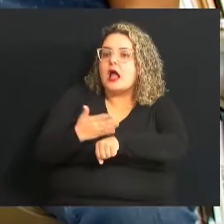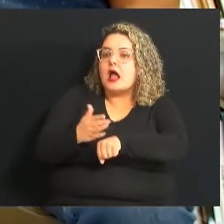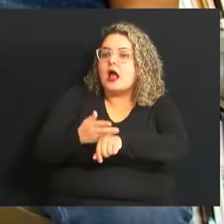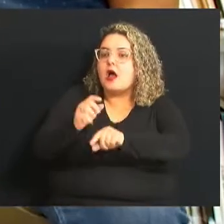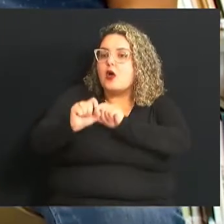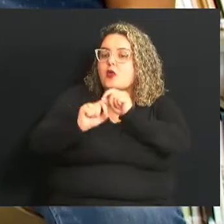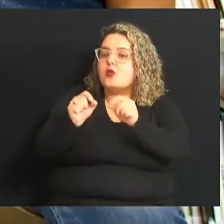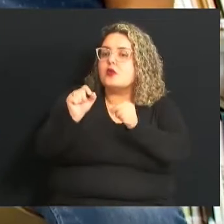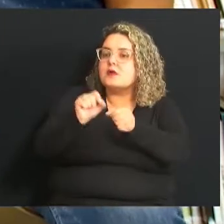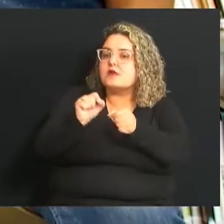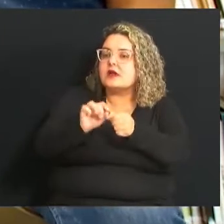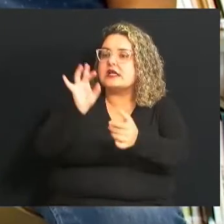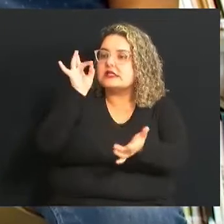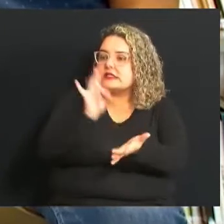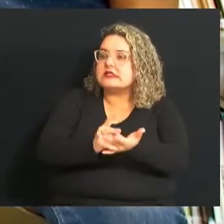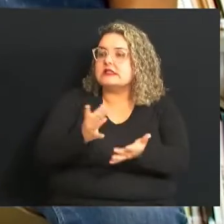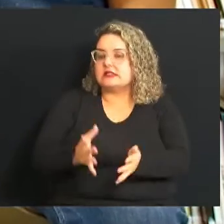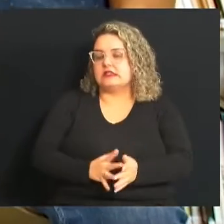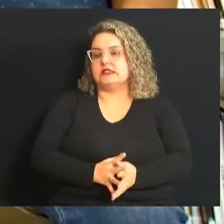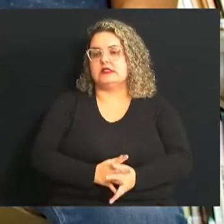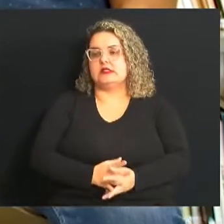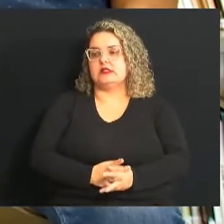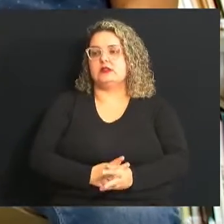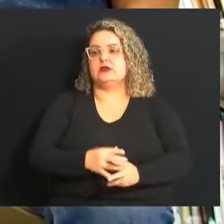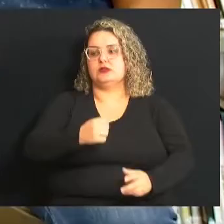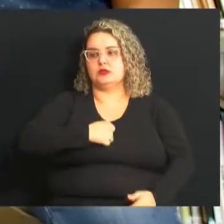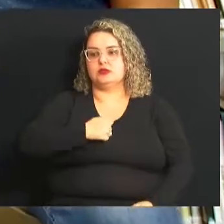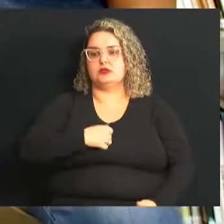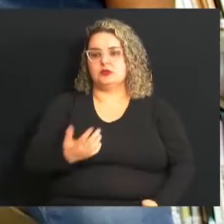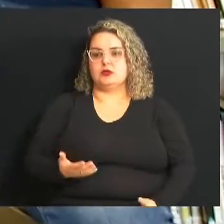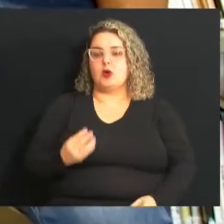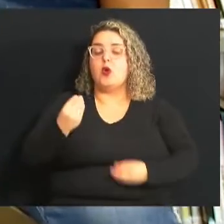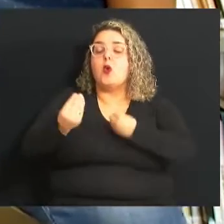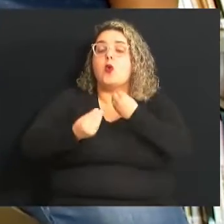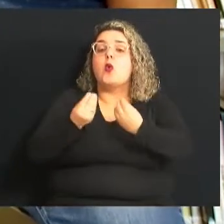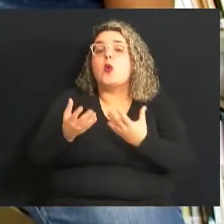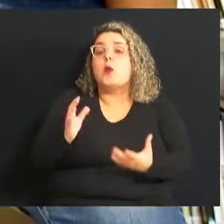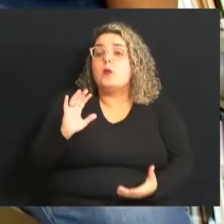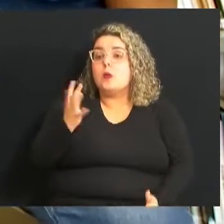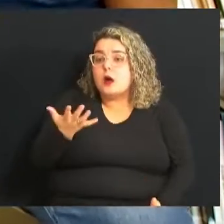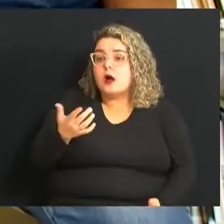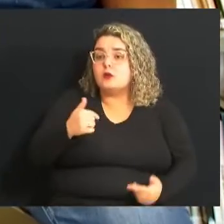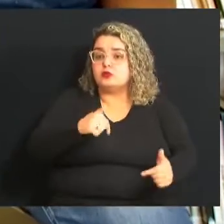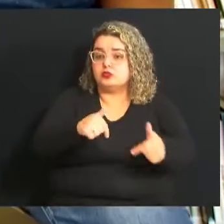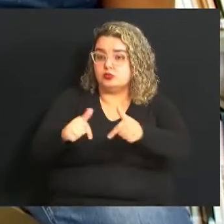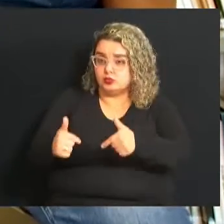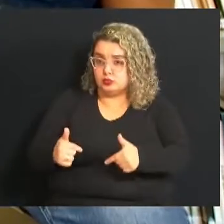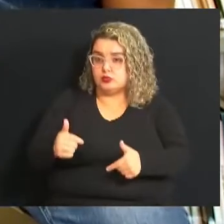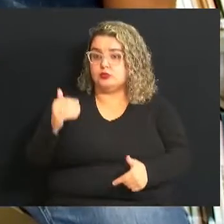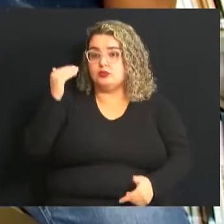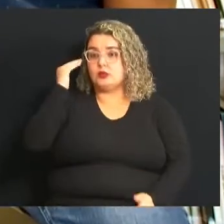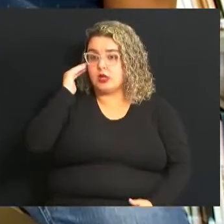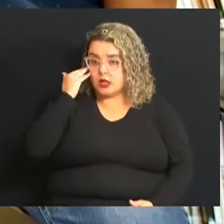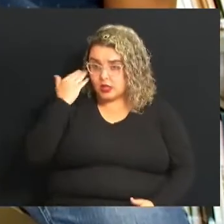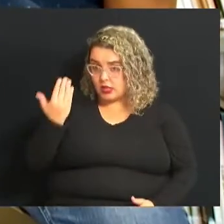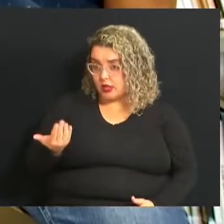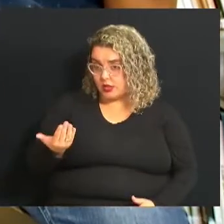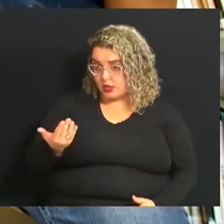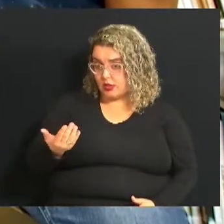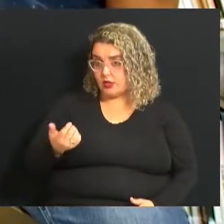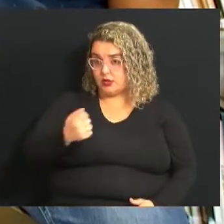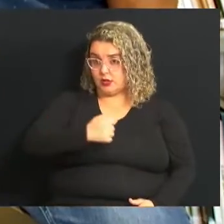faz exatamente o antropólogo? Como funciona, né, o trabalho dele? A gente entendeu o que é a